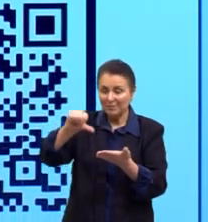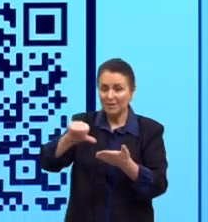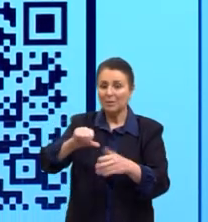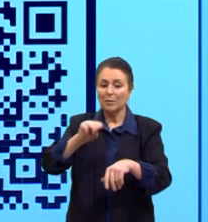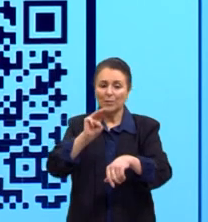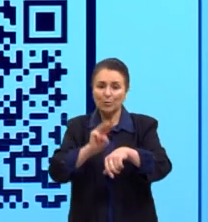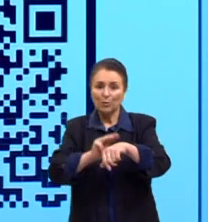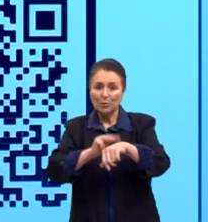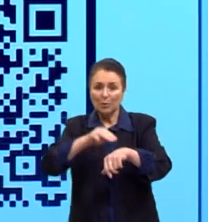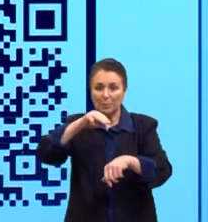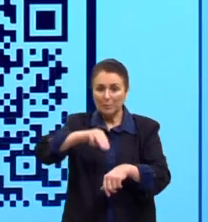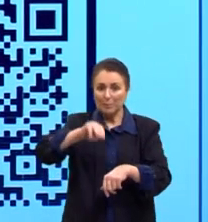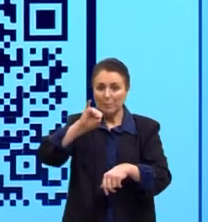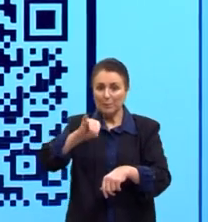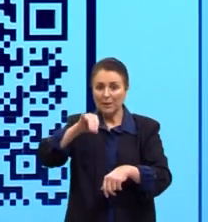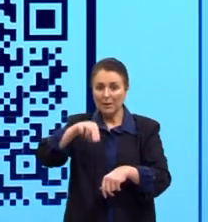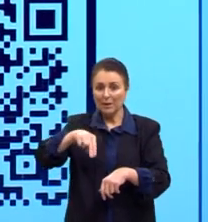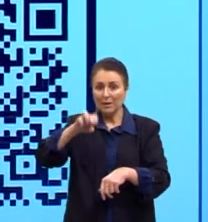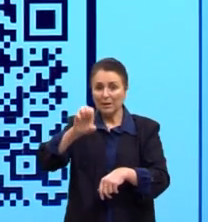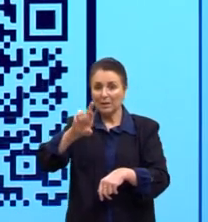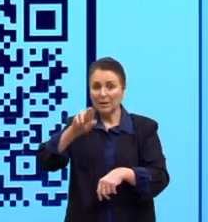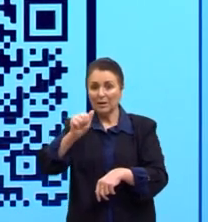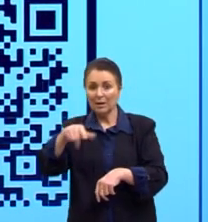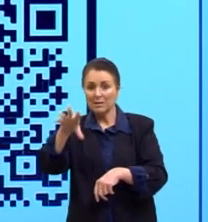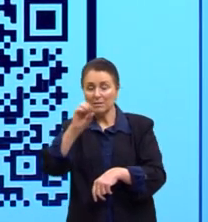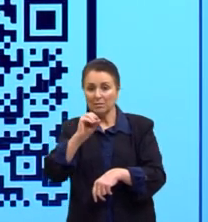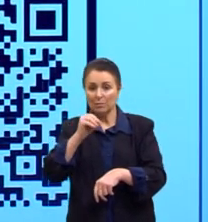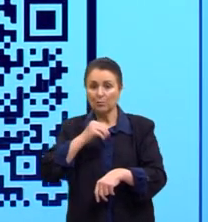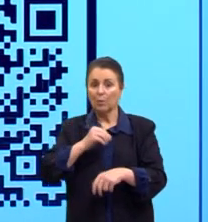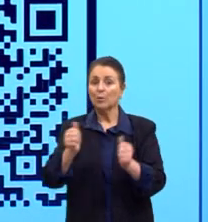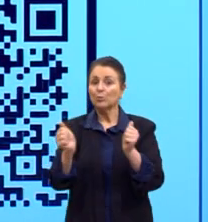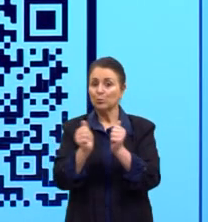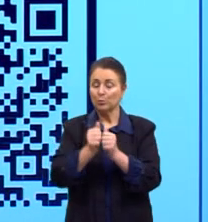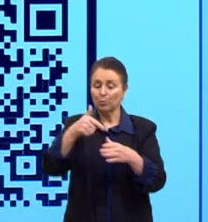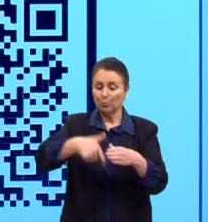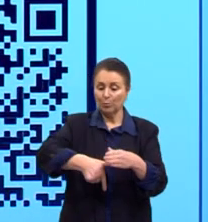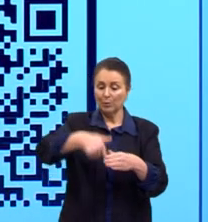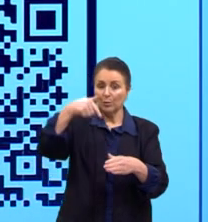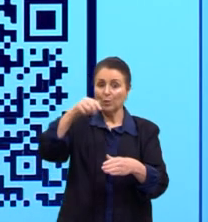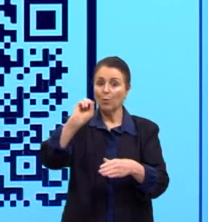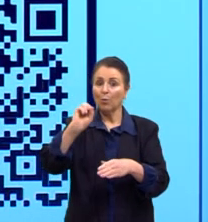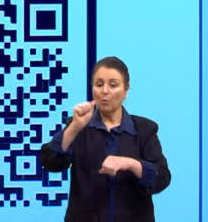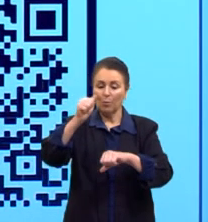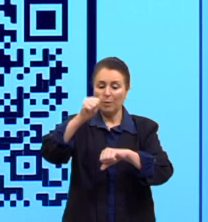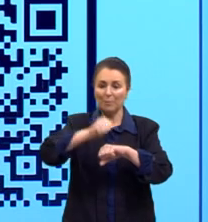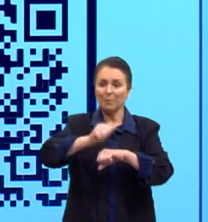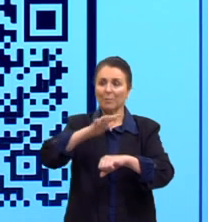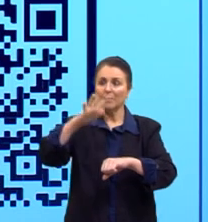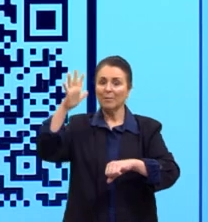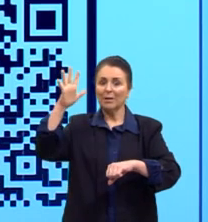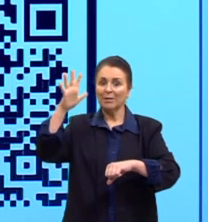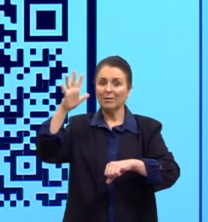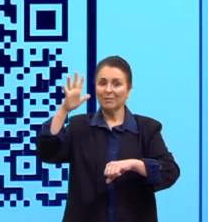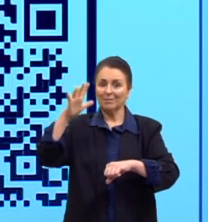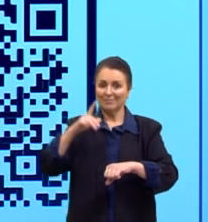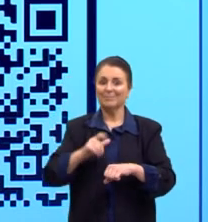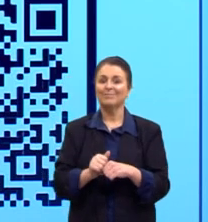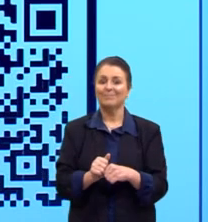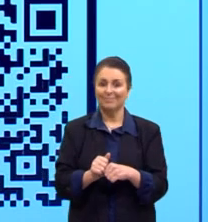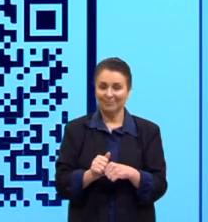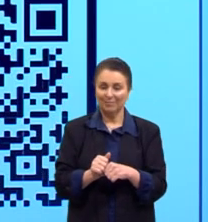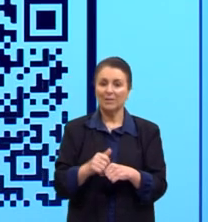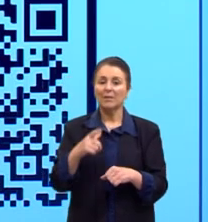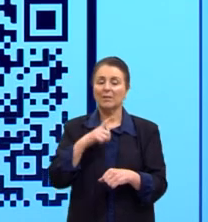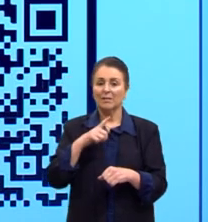mineração por exemplo né daria justamente com o petróleo ou os diamantes tá então é essa a relação que nós temos